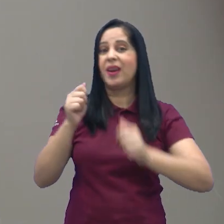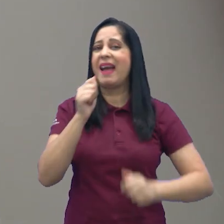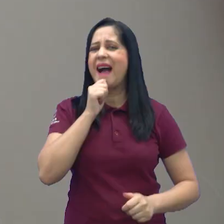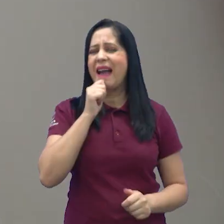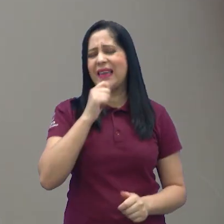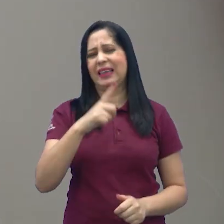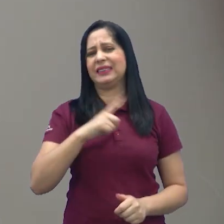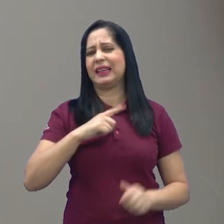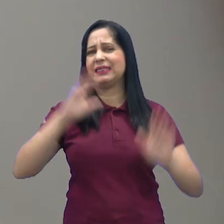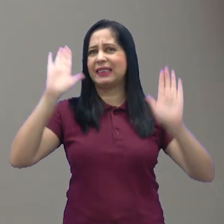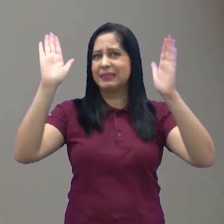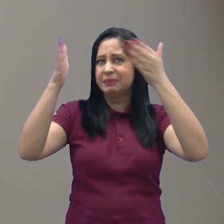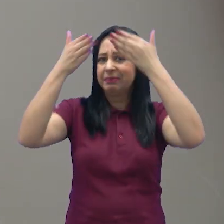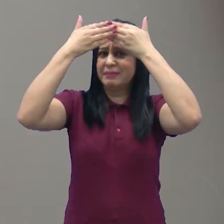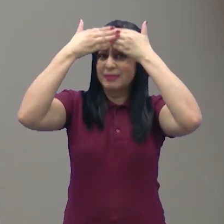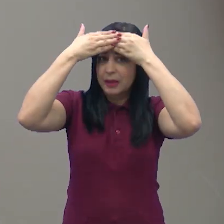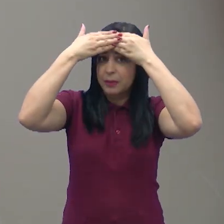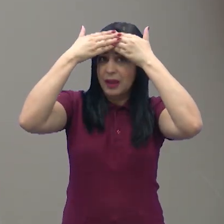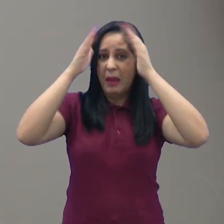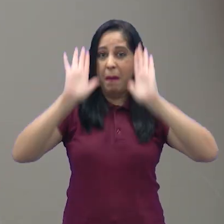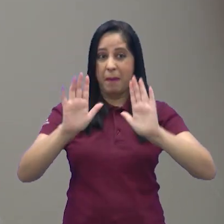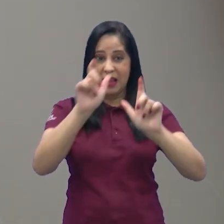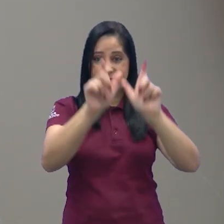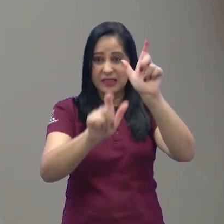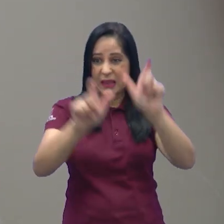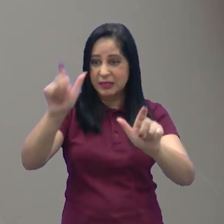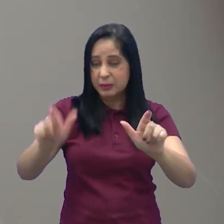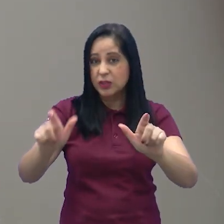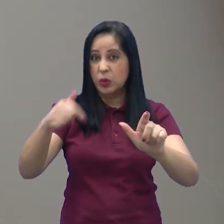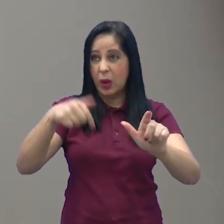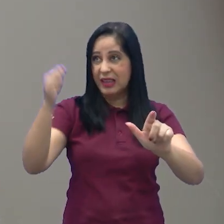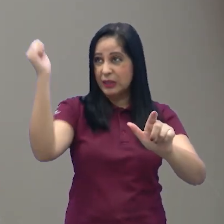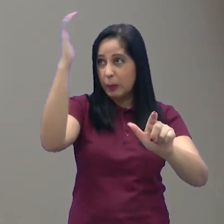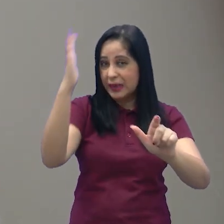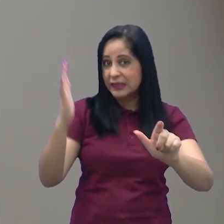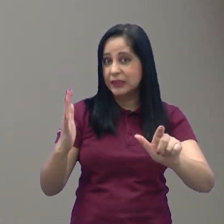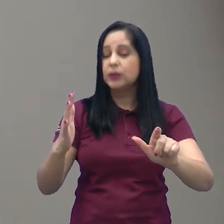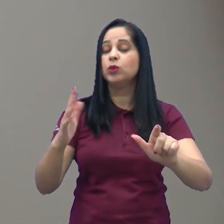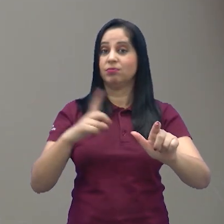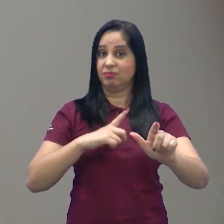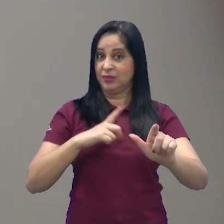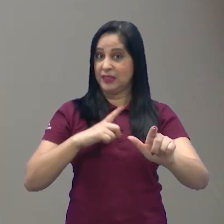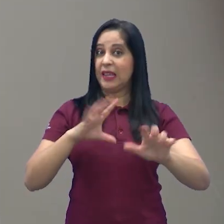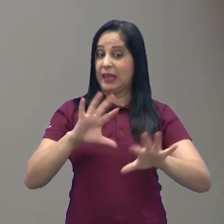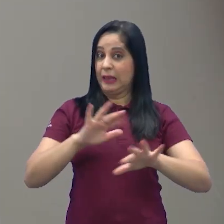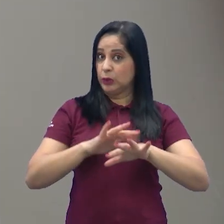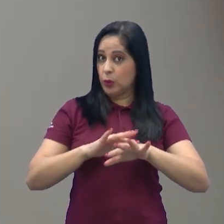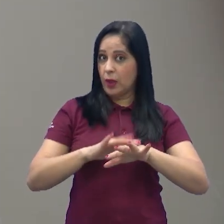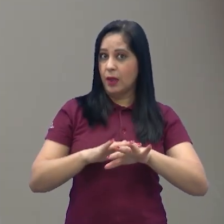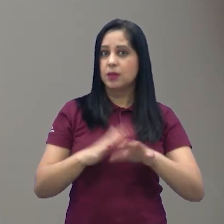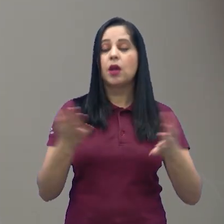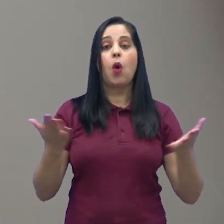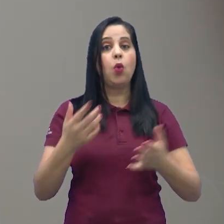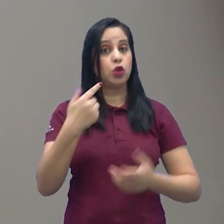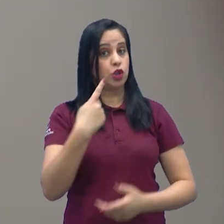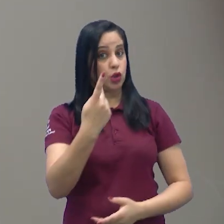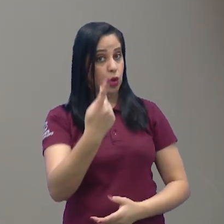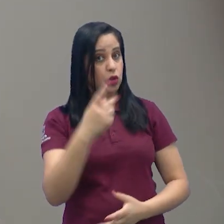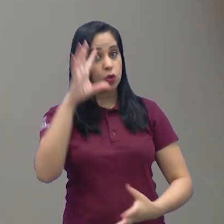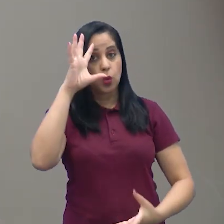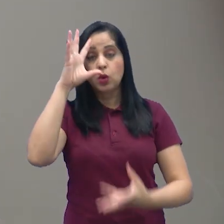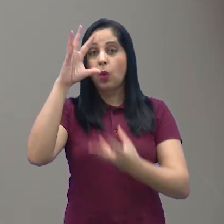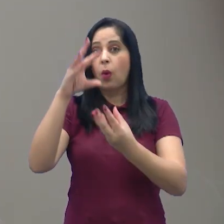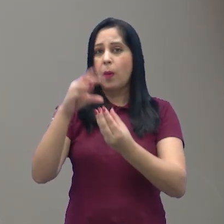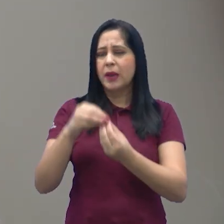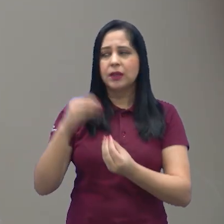tabus, mas que afeta milhões de pessoas no Brasil. Vamos entender juntos o que é a esquizofrenia, como